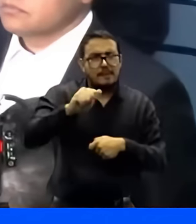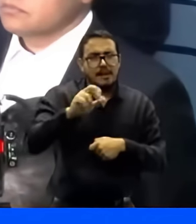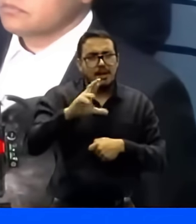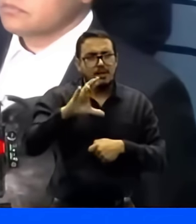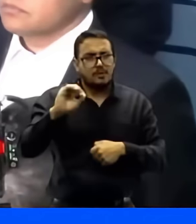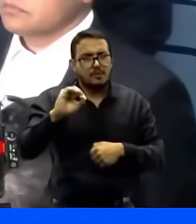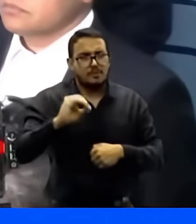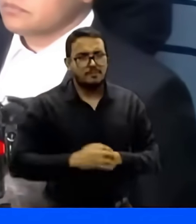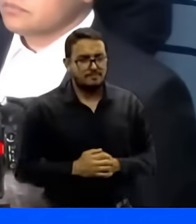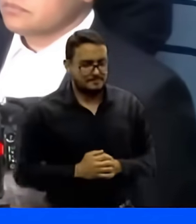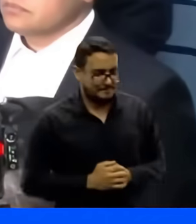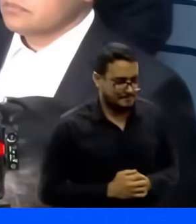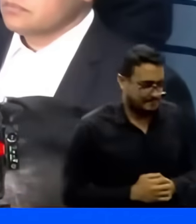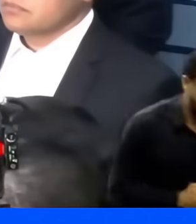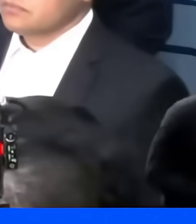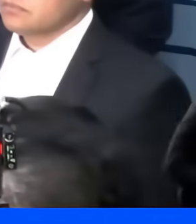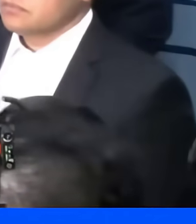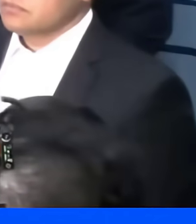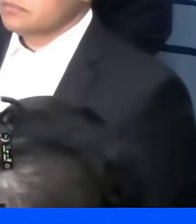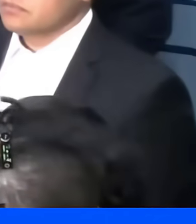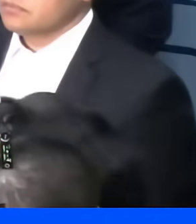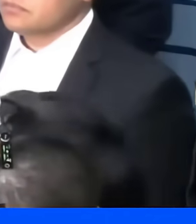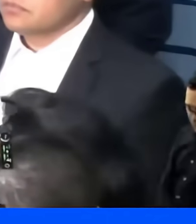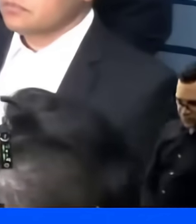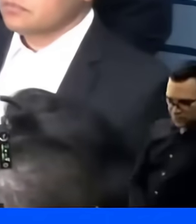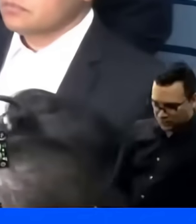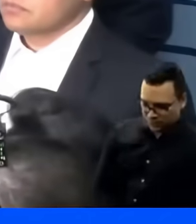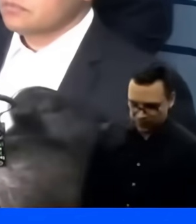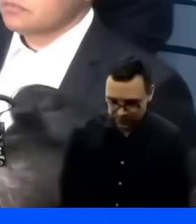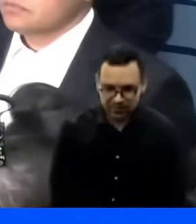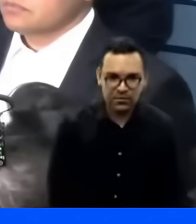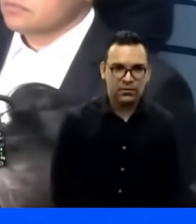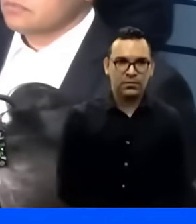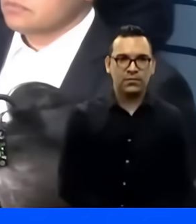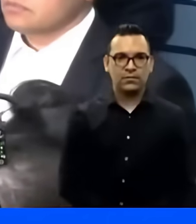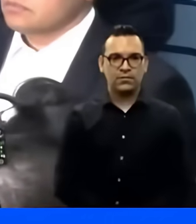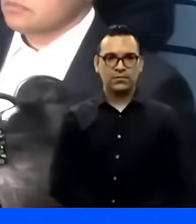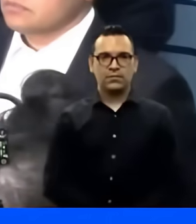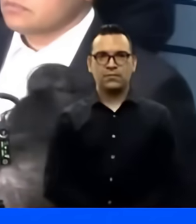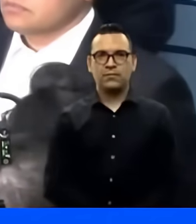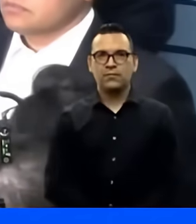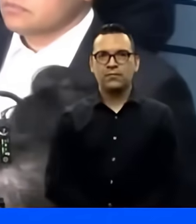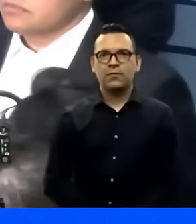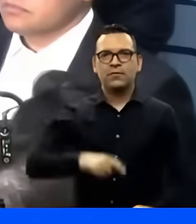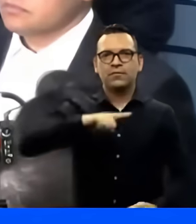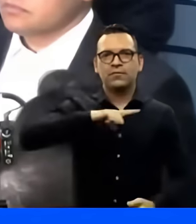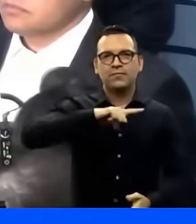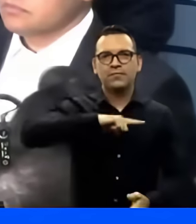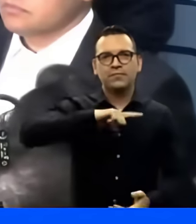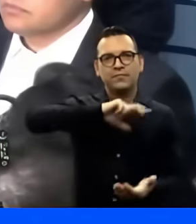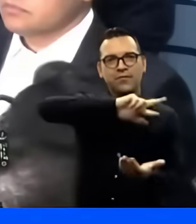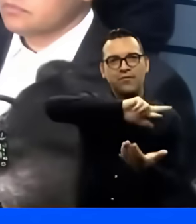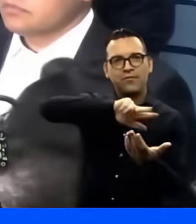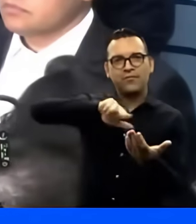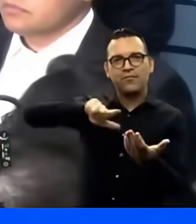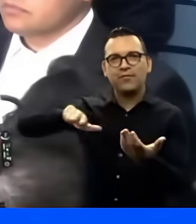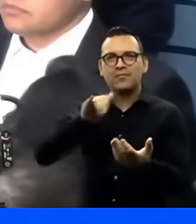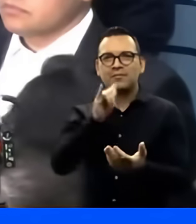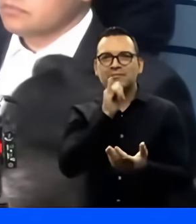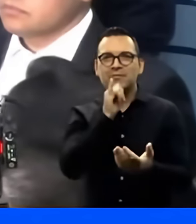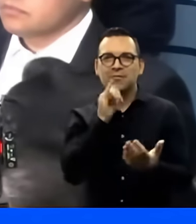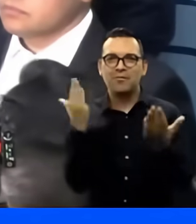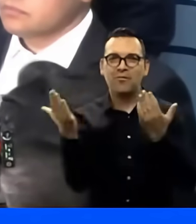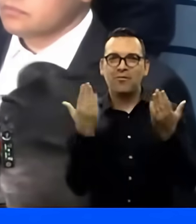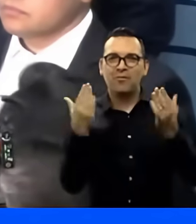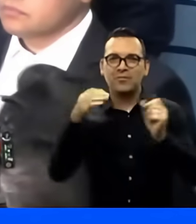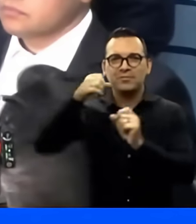O guarda-chuva do desenvolvimento social, o guarda-chuva do desenvolvimento econômico, e vai ter um guarda-chuva das questões